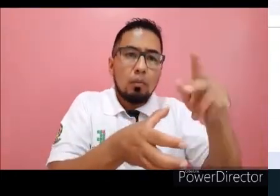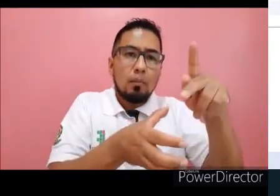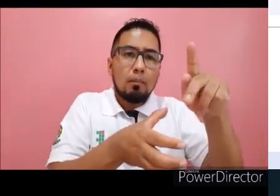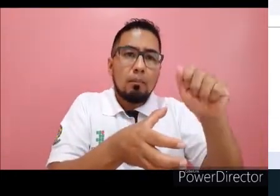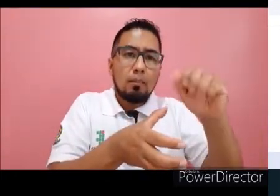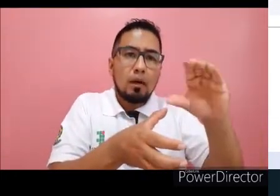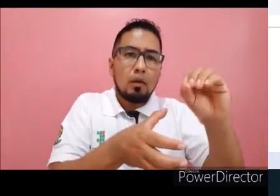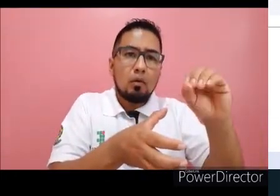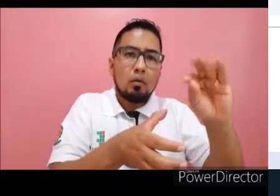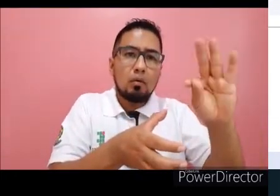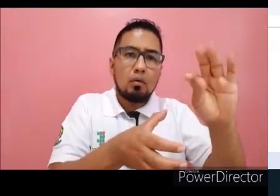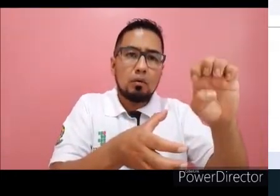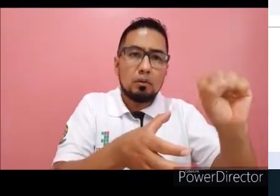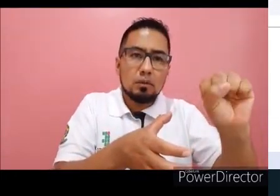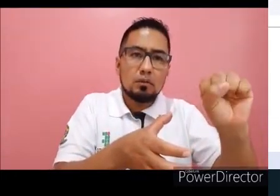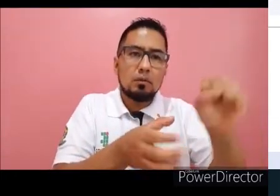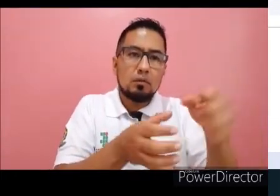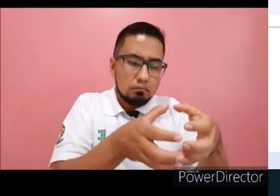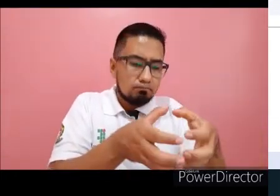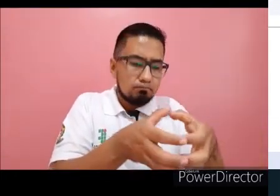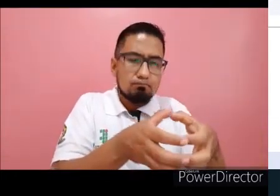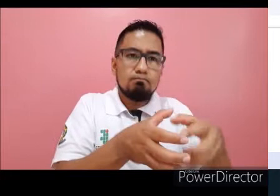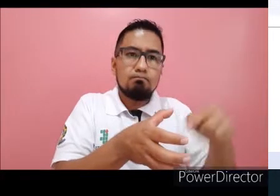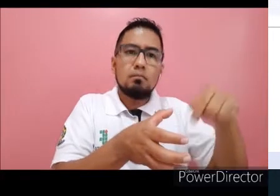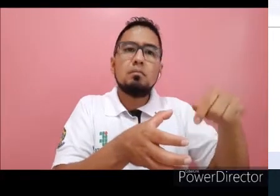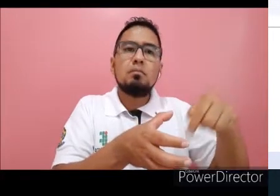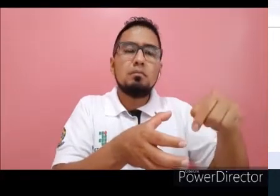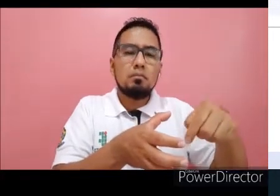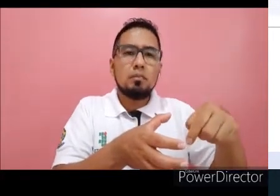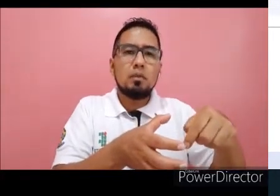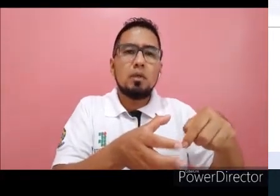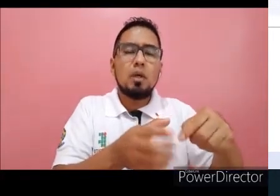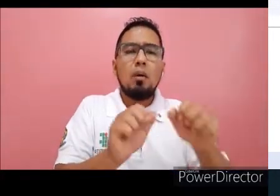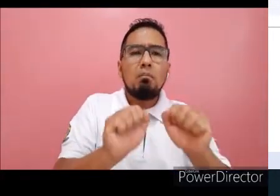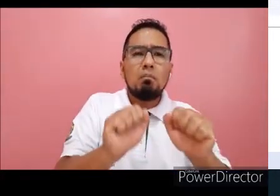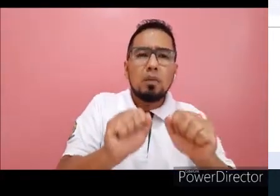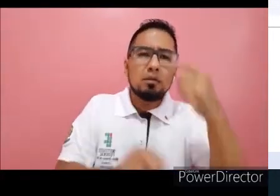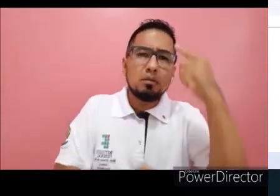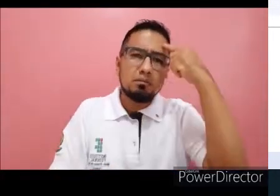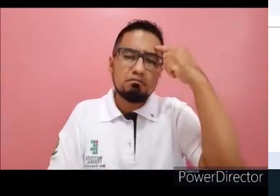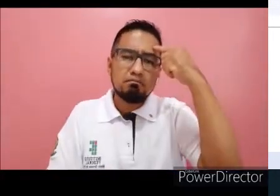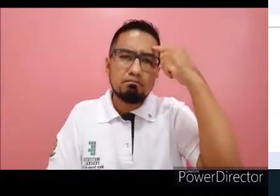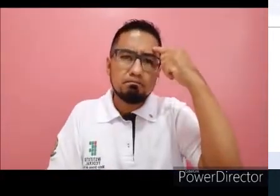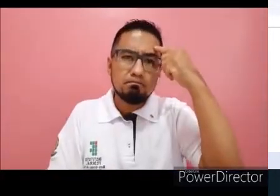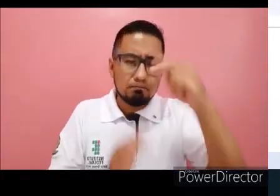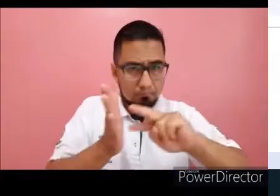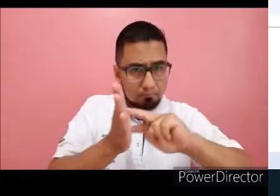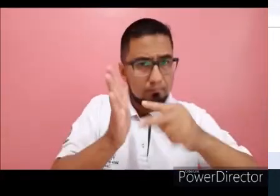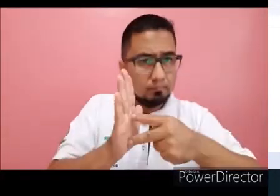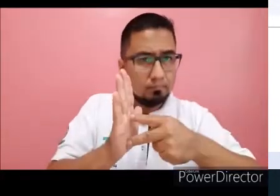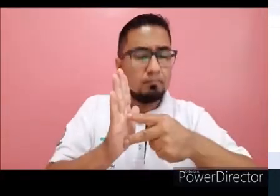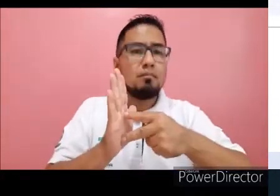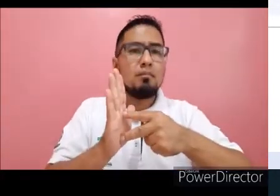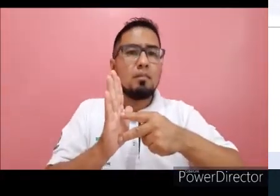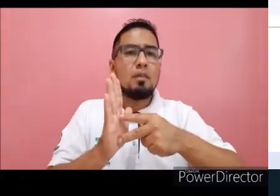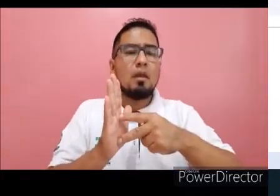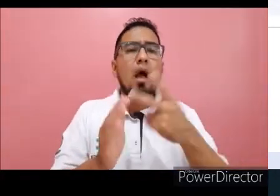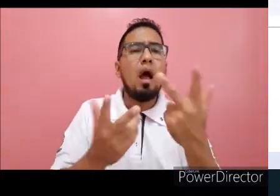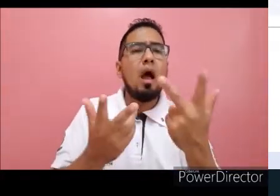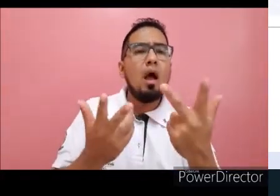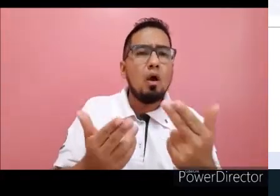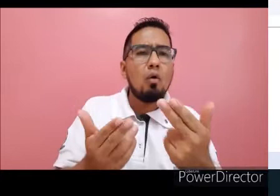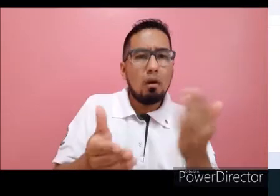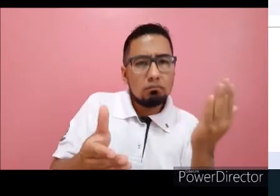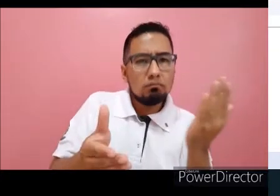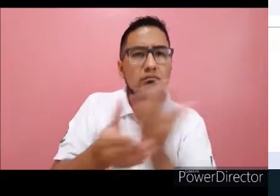sobre pacotes. É bem rápido, só explicar mais ou menos o que são pacotes. Tá? Vocês podem fazer analogias de pacotes como